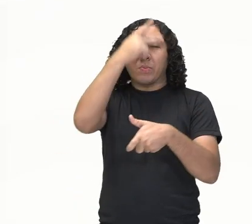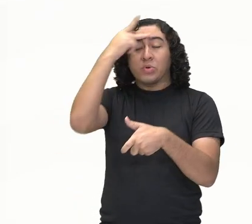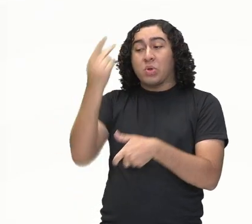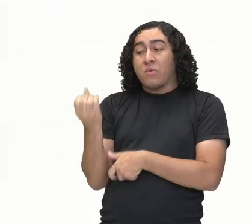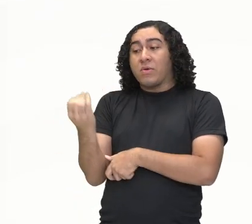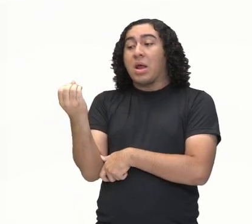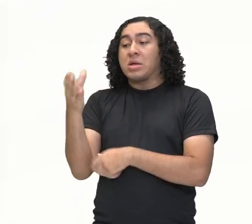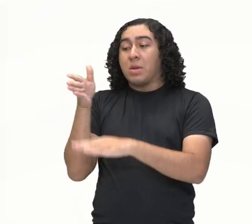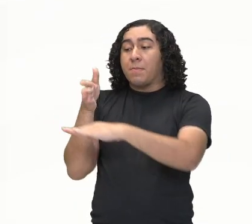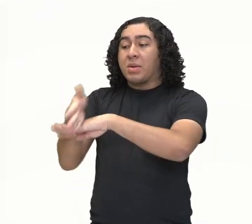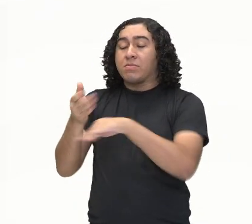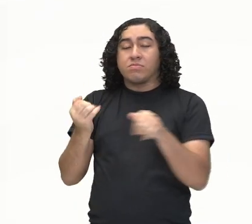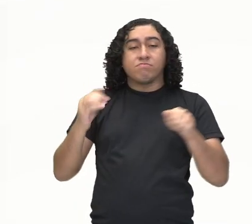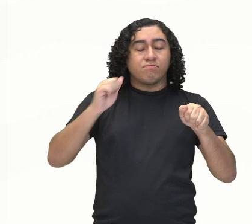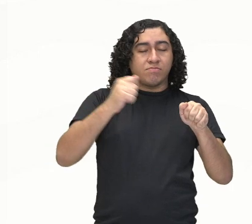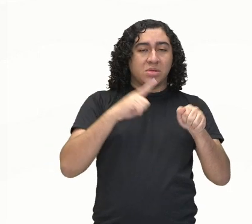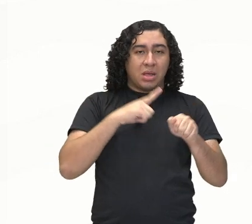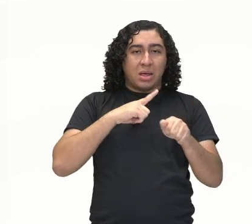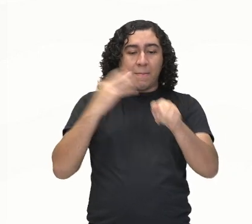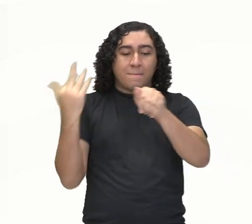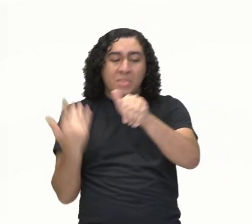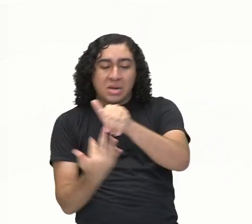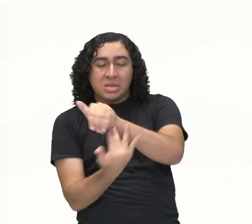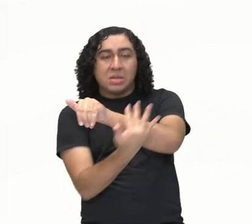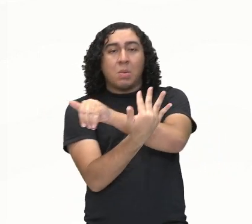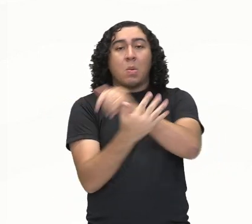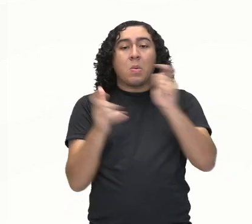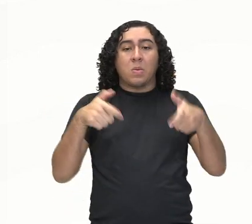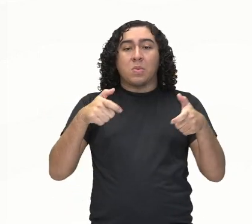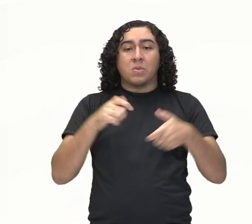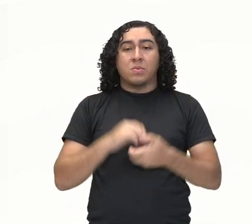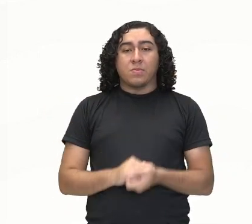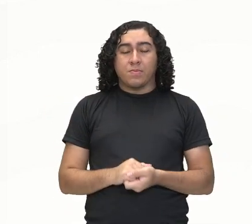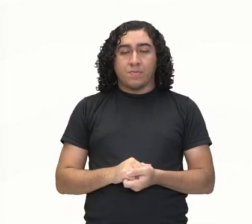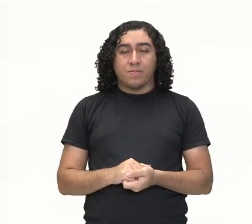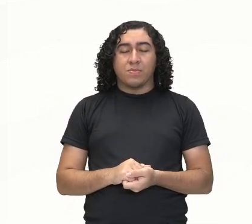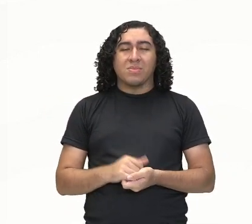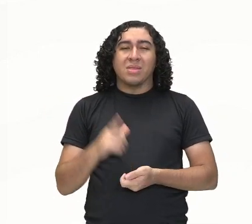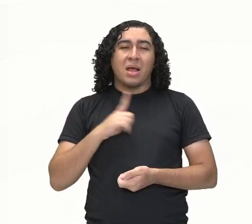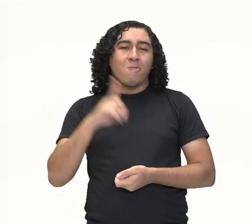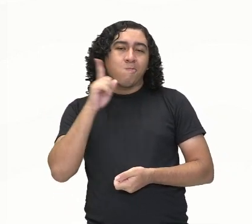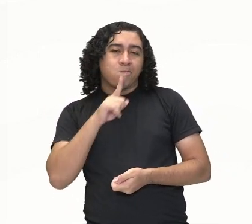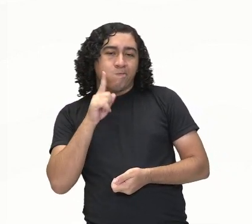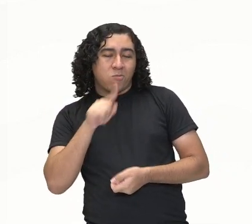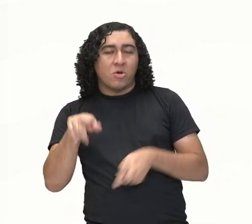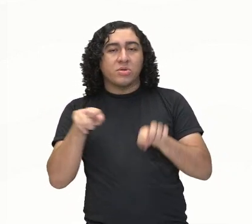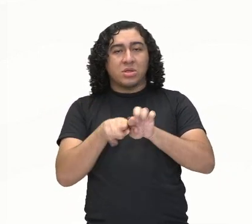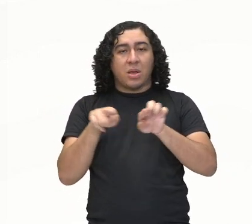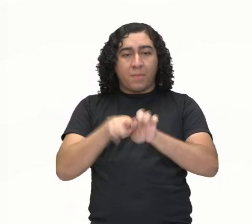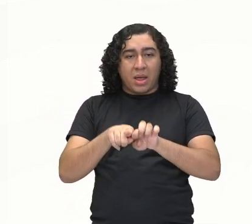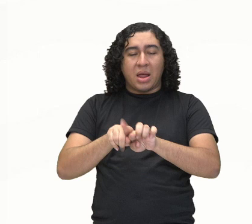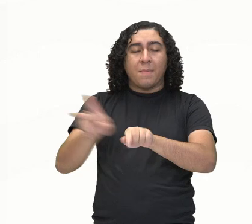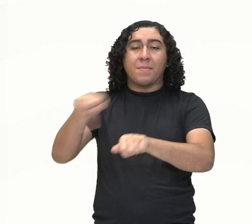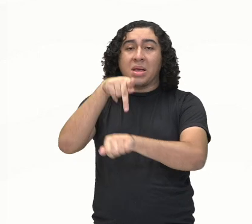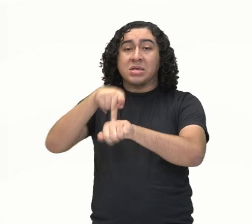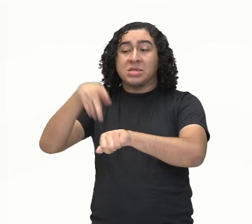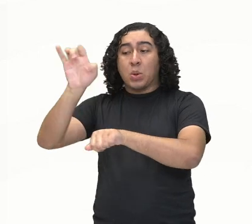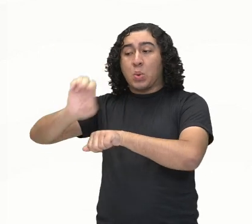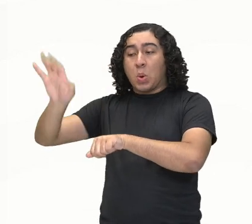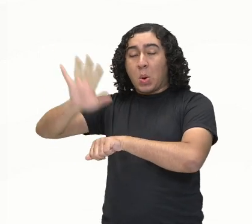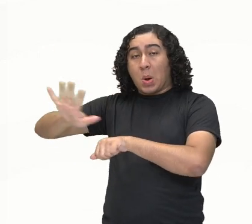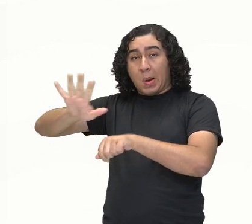para vocês observarem, que é o caso aqui dos Estados Unidos, temos aqui países do continente europeu, né,